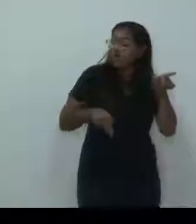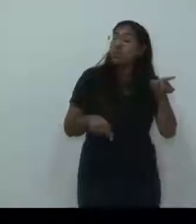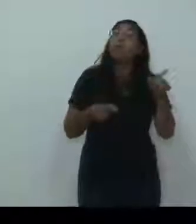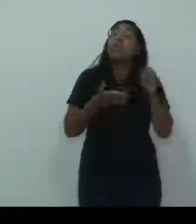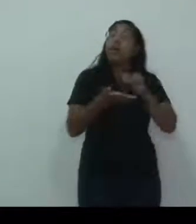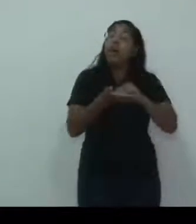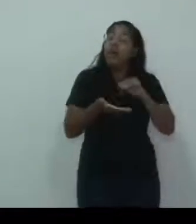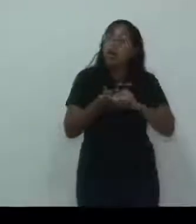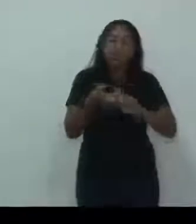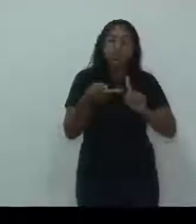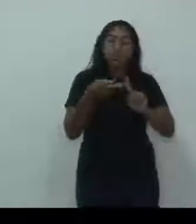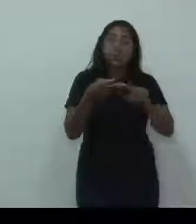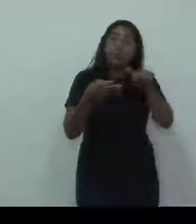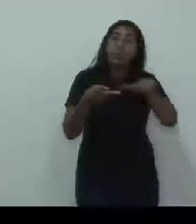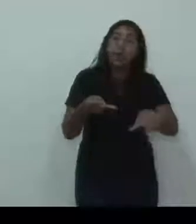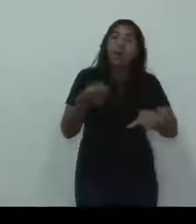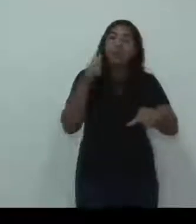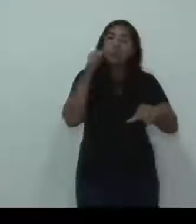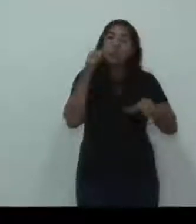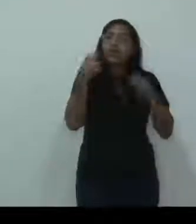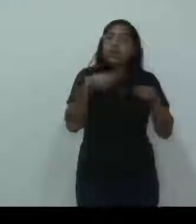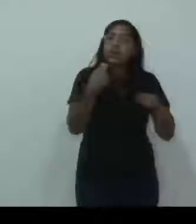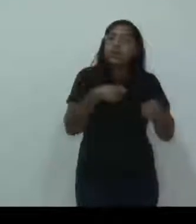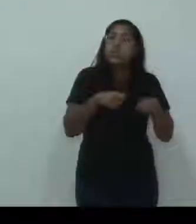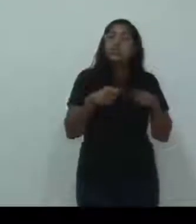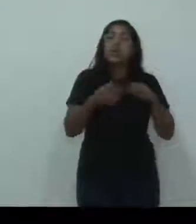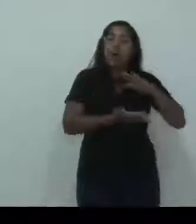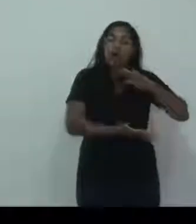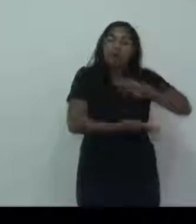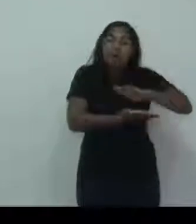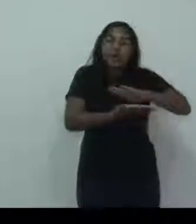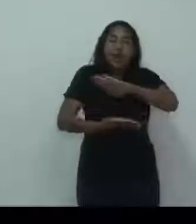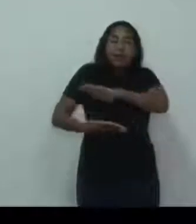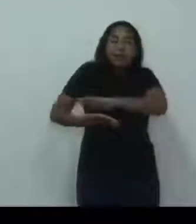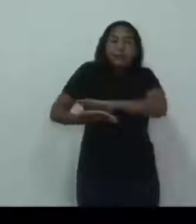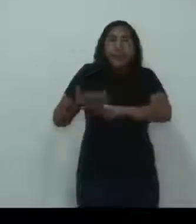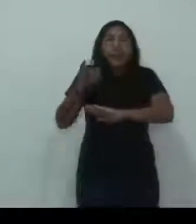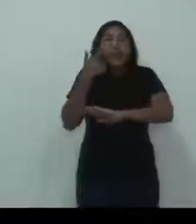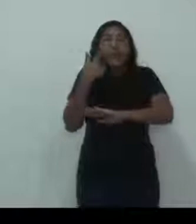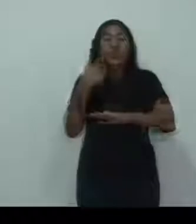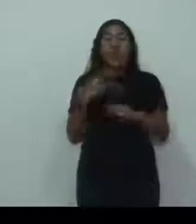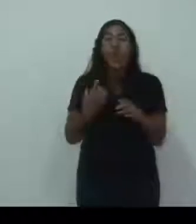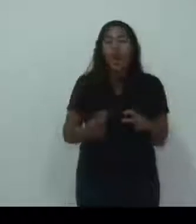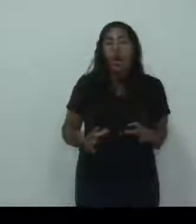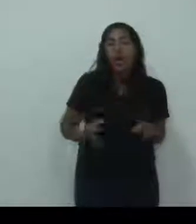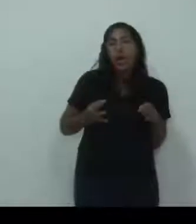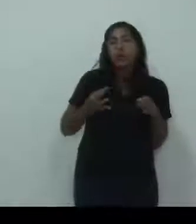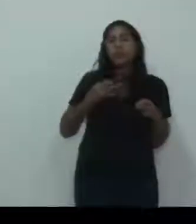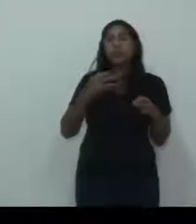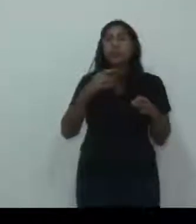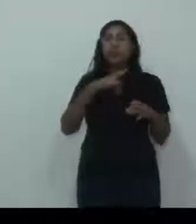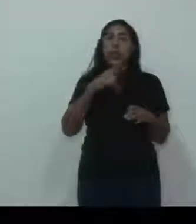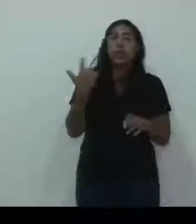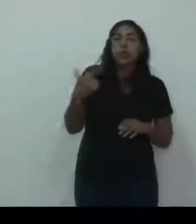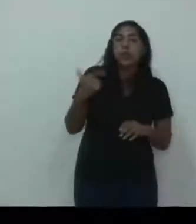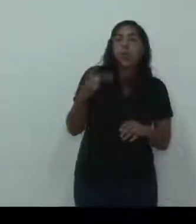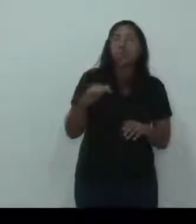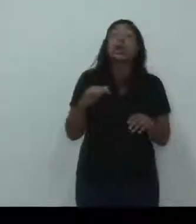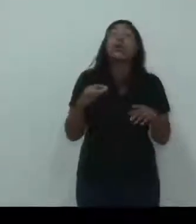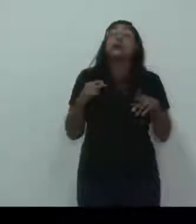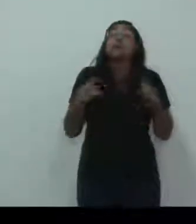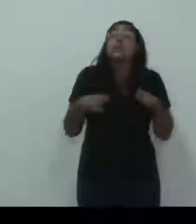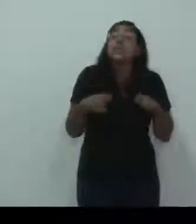justo que uma mulher precise esperar 4 meses só para o diagnóstico, e depois ainda para o tratamento. Então, fui muito bem recebido pelo